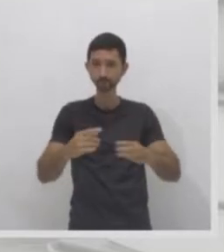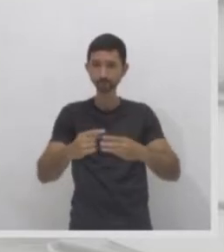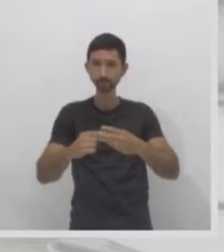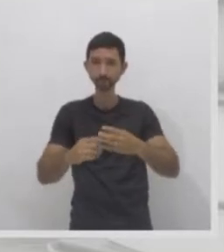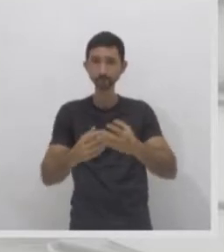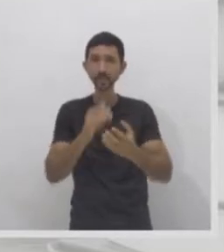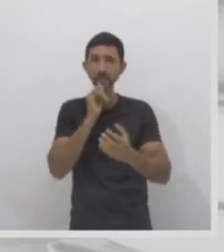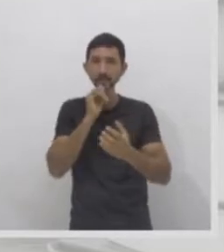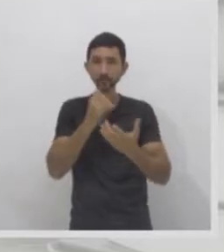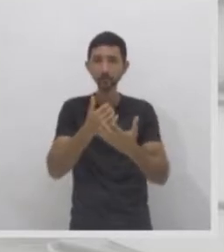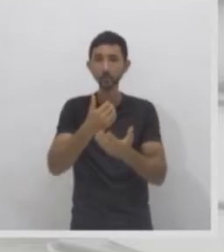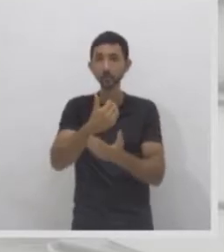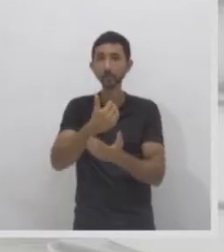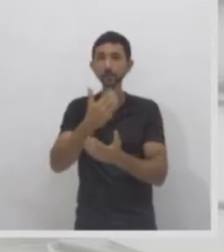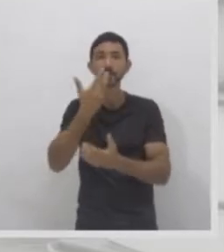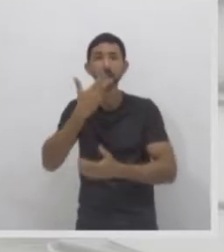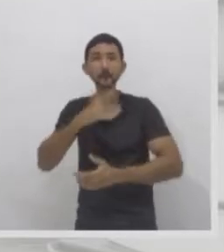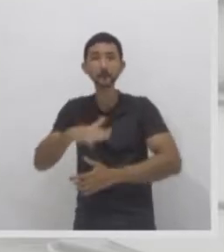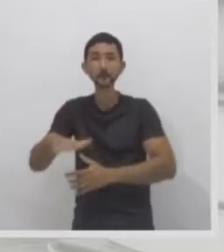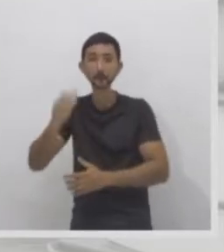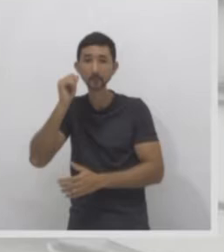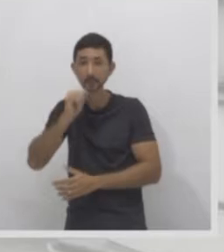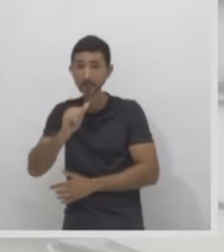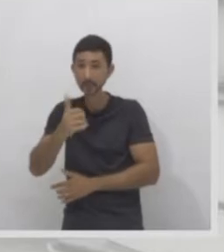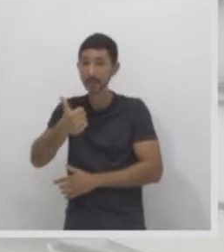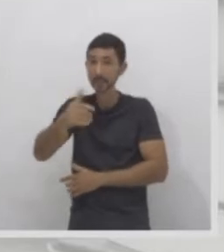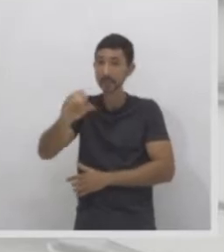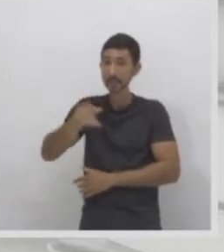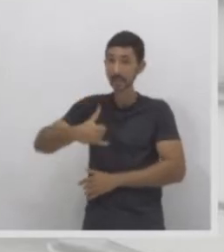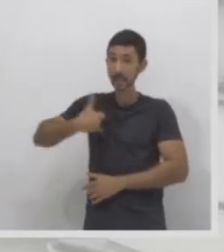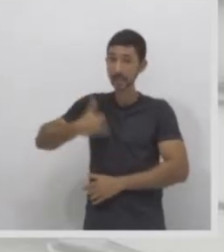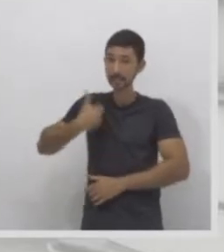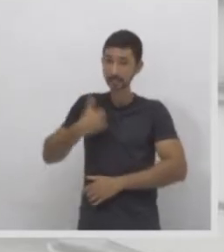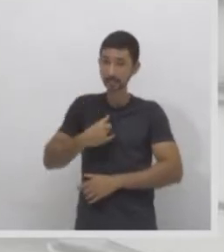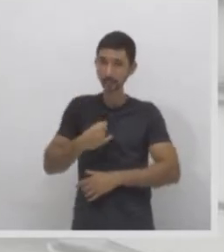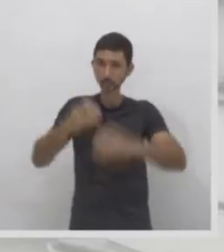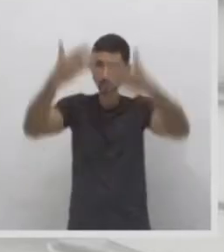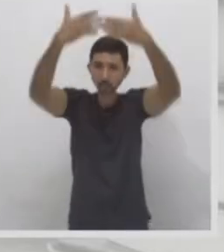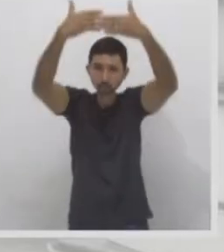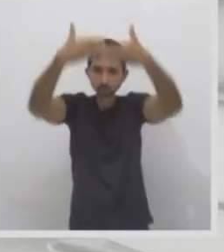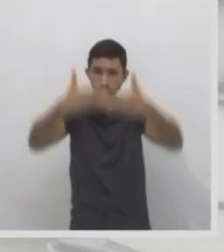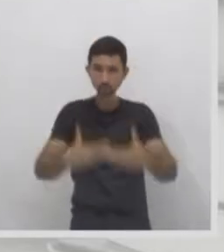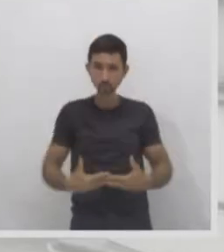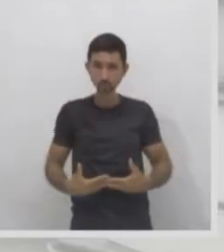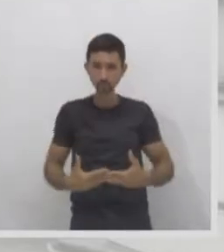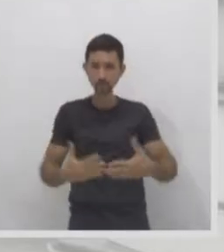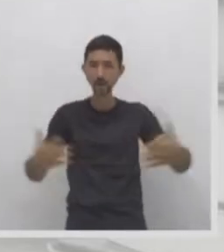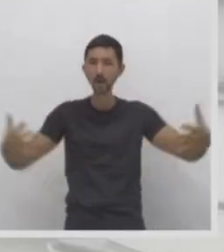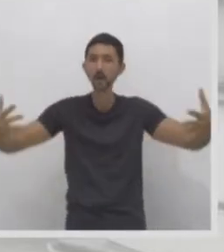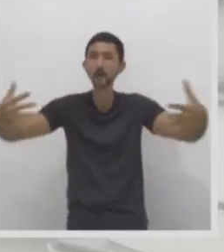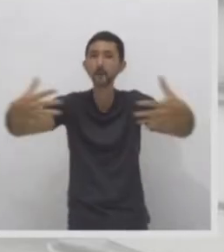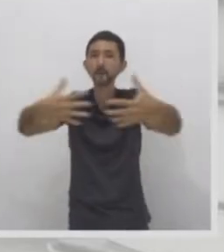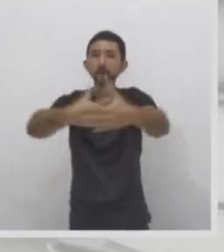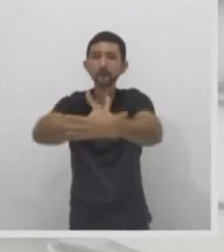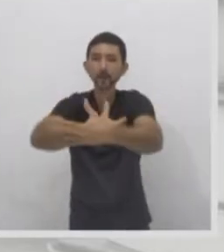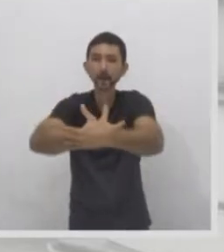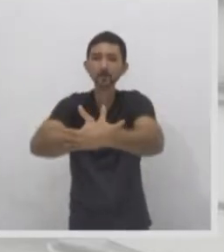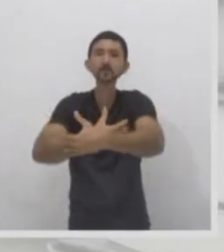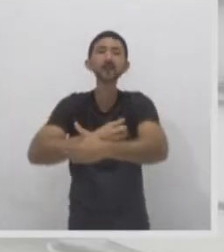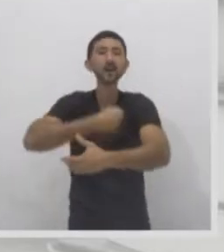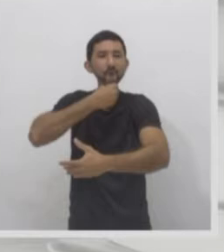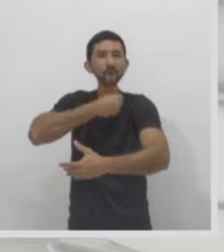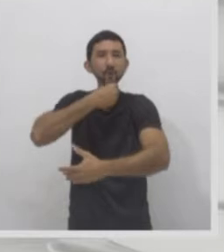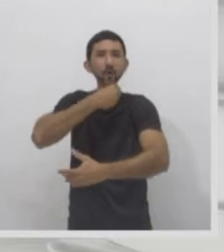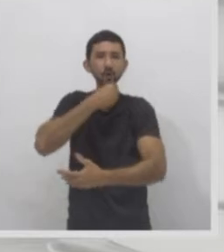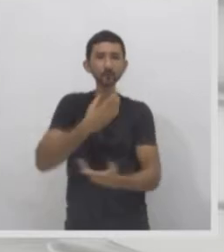10 anos cria cortina especial para abraçar os avós. E aí, pela imagem, você consegue perceber